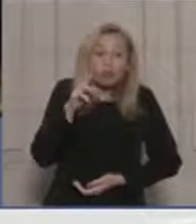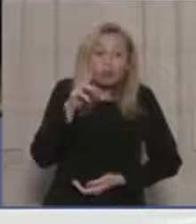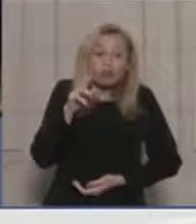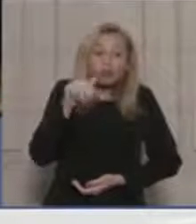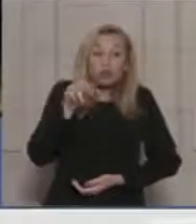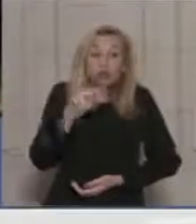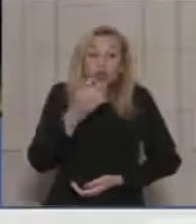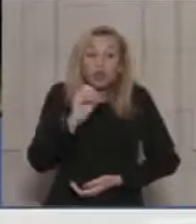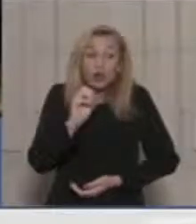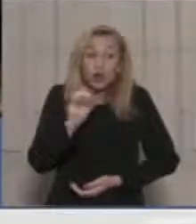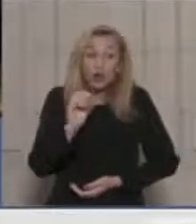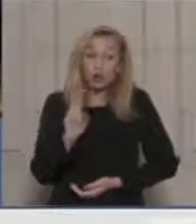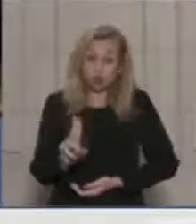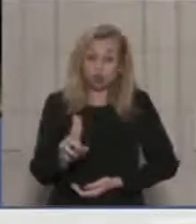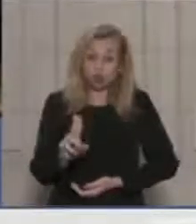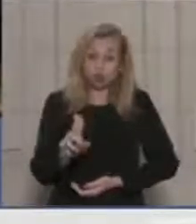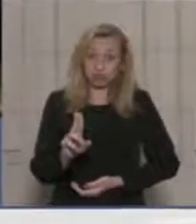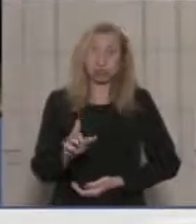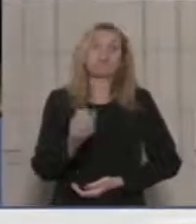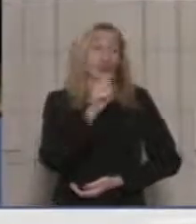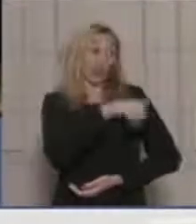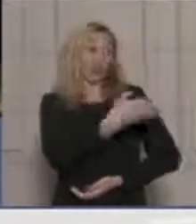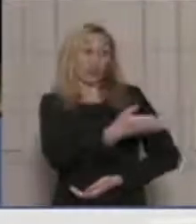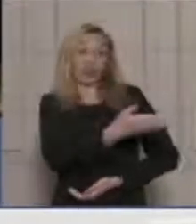e é o ministro da Educação.